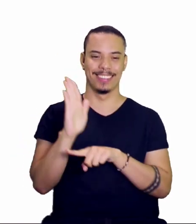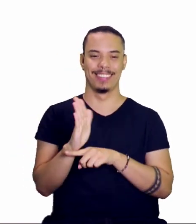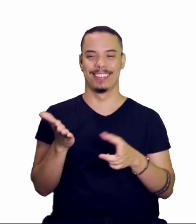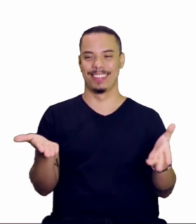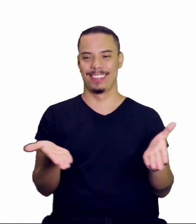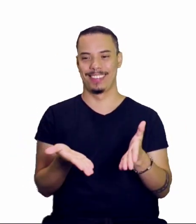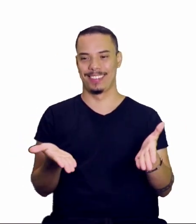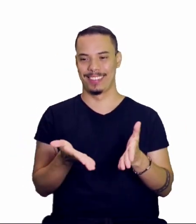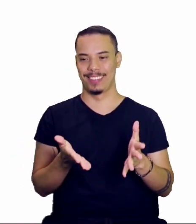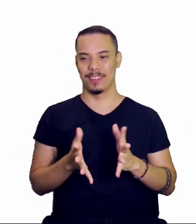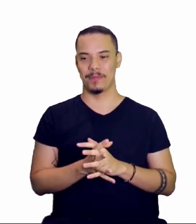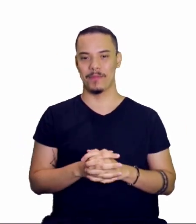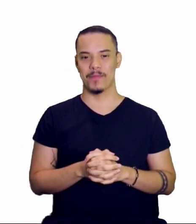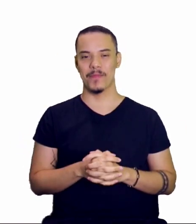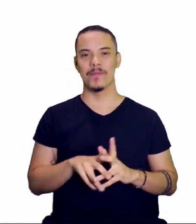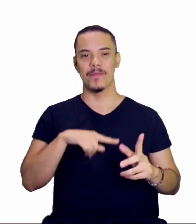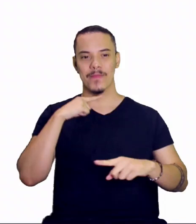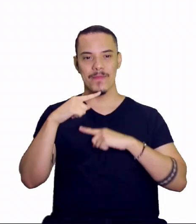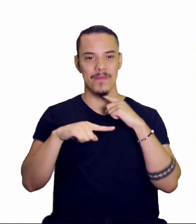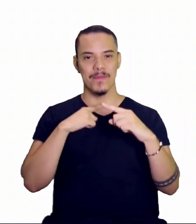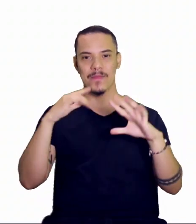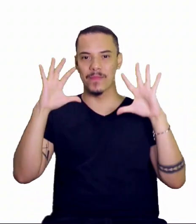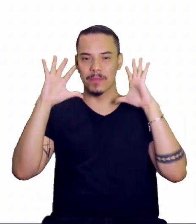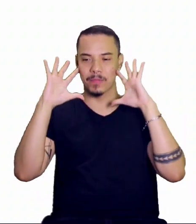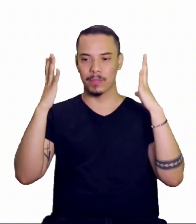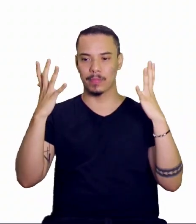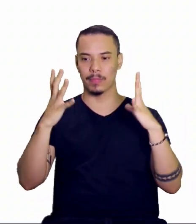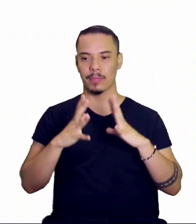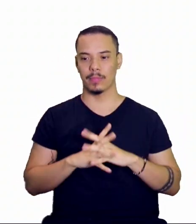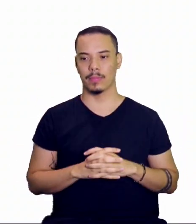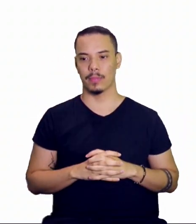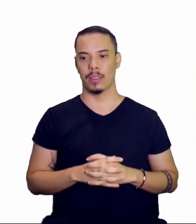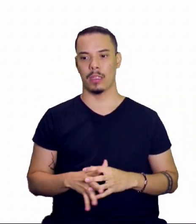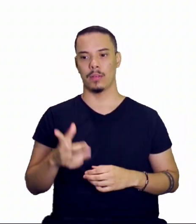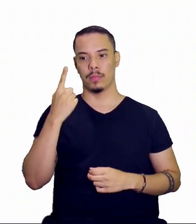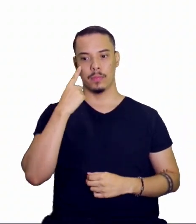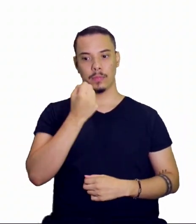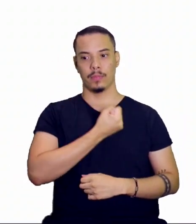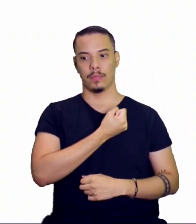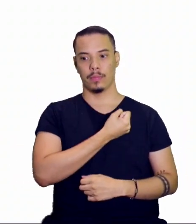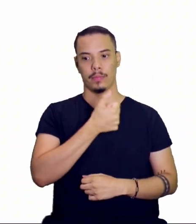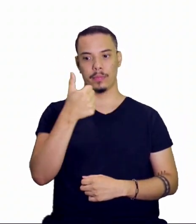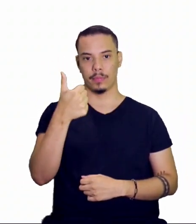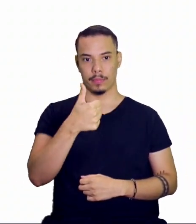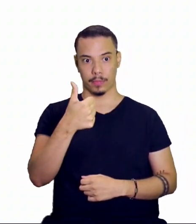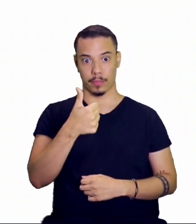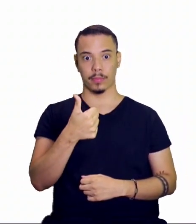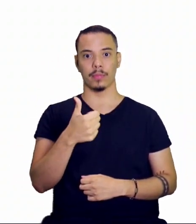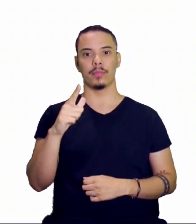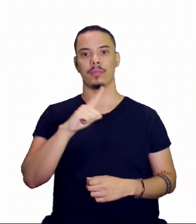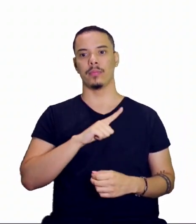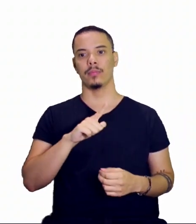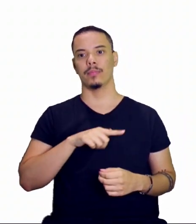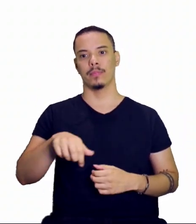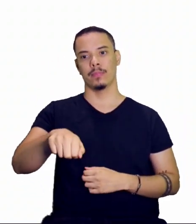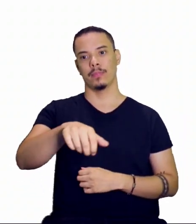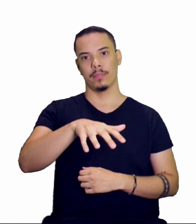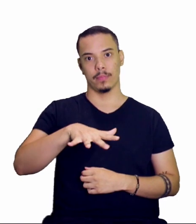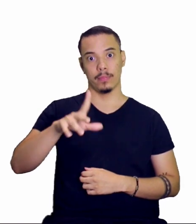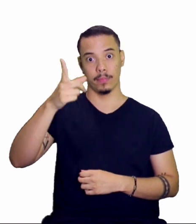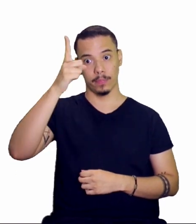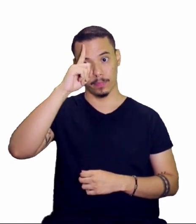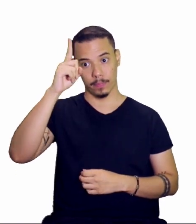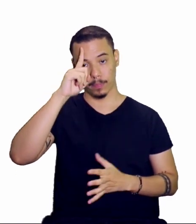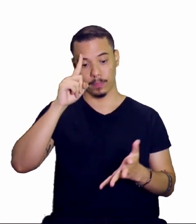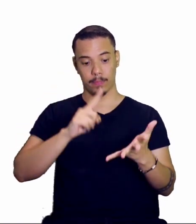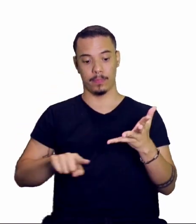vamos lá. Vamos tirar Tirando dúvidas. Olha só a questãozinha Ó, número 1. Primeira questão aí. Em muitas situações do dia a dia, do